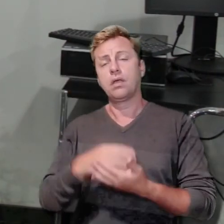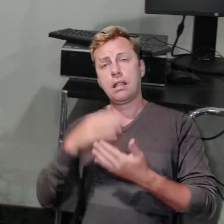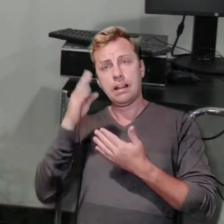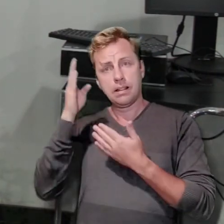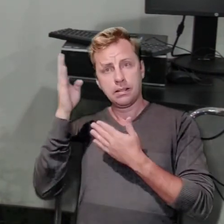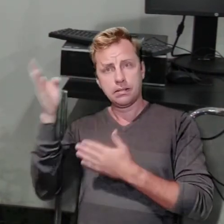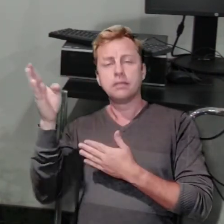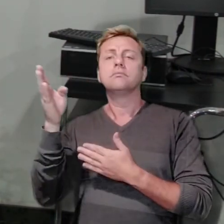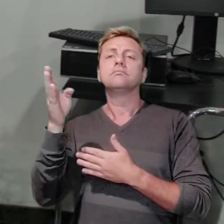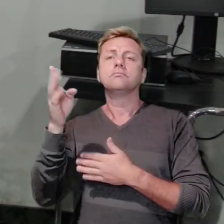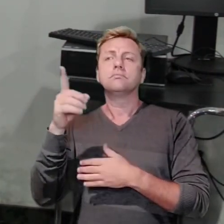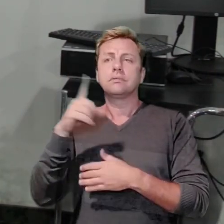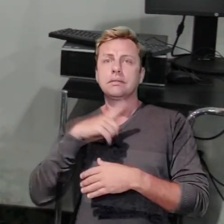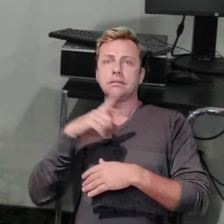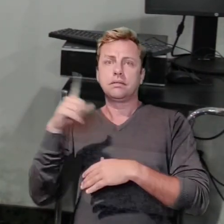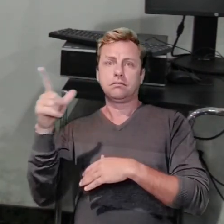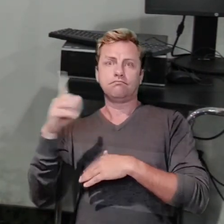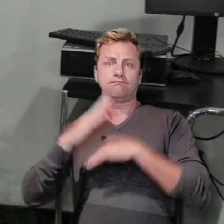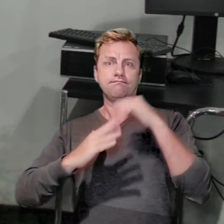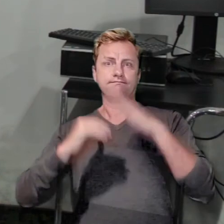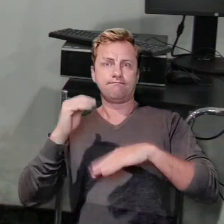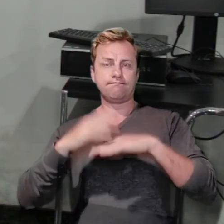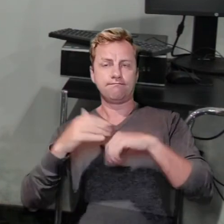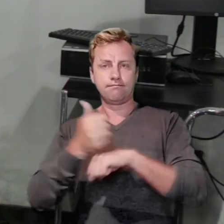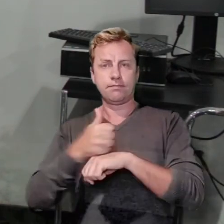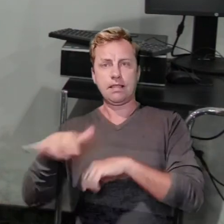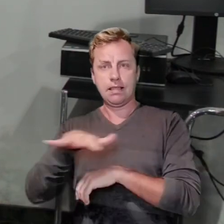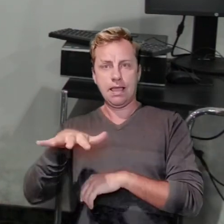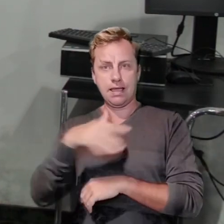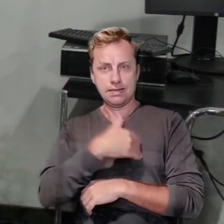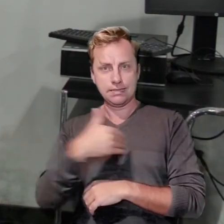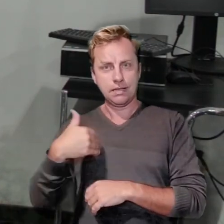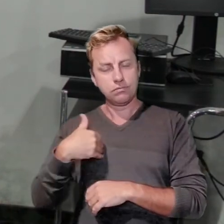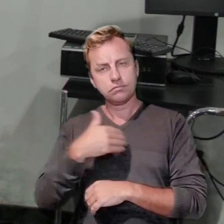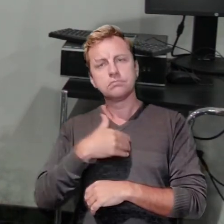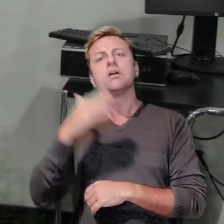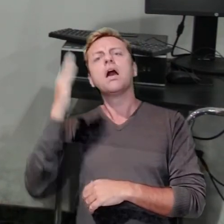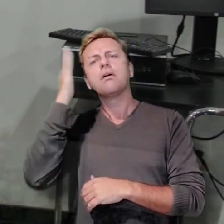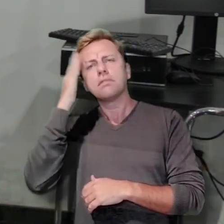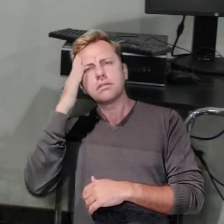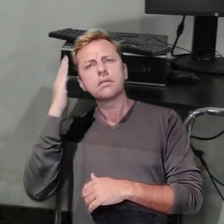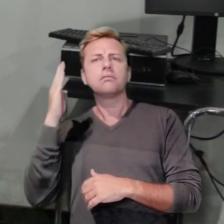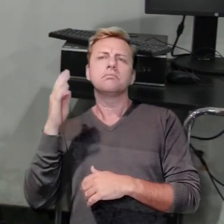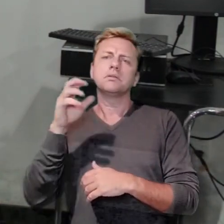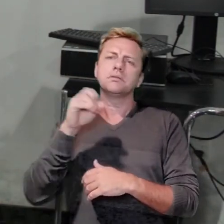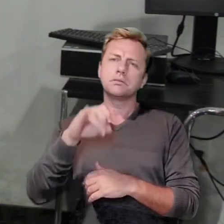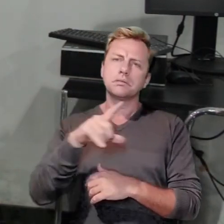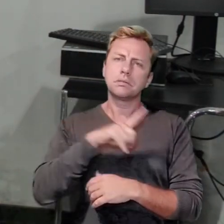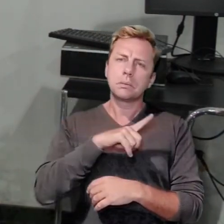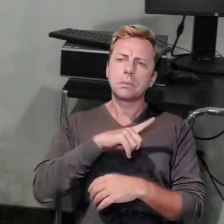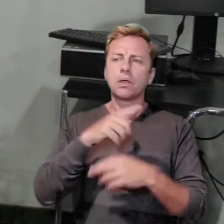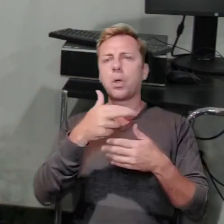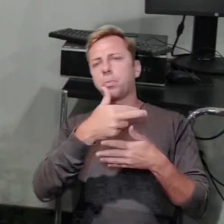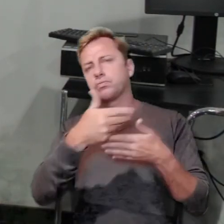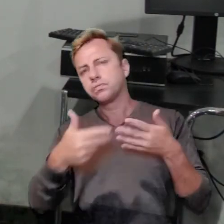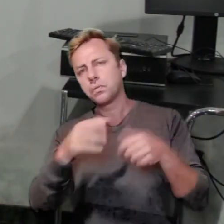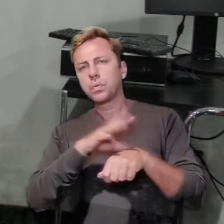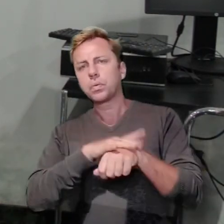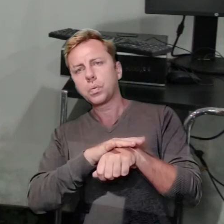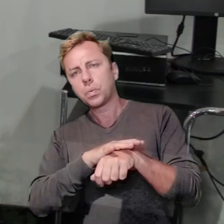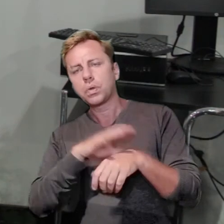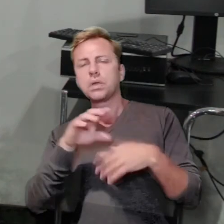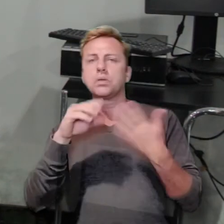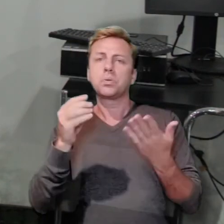Lá você vai poder, com a assistência de um profissional habilitado na saúde, saber se você tem alguma